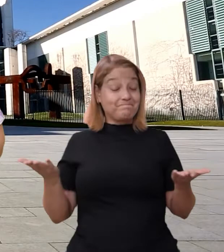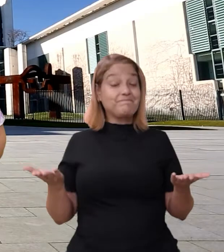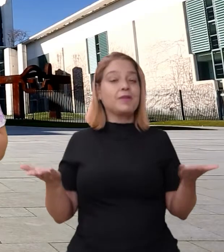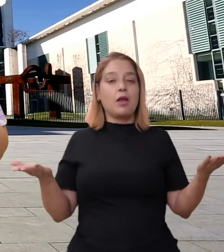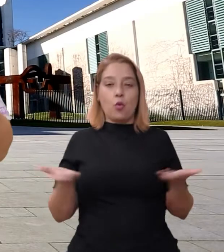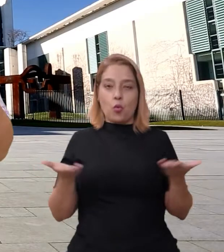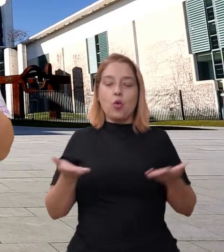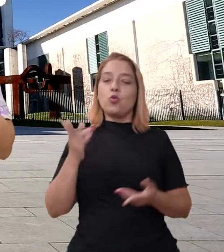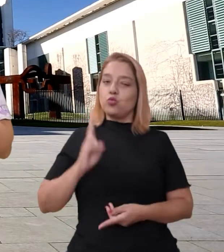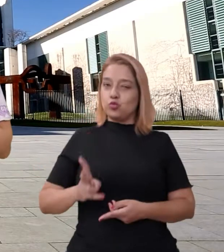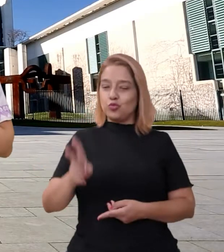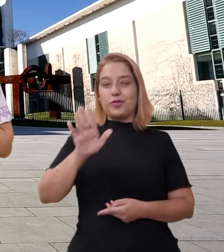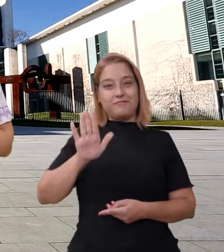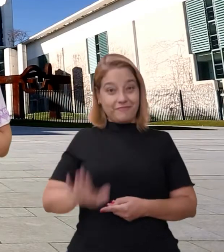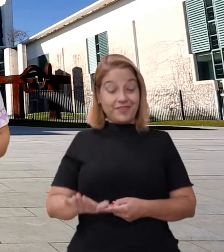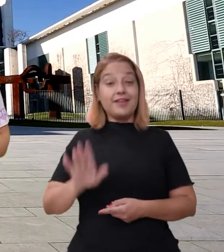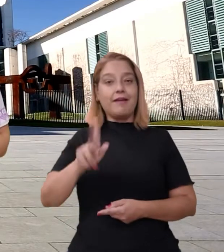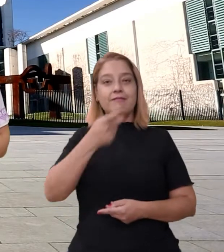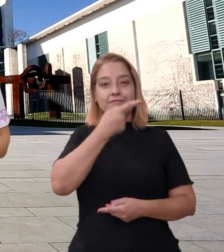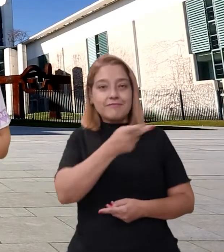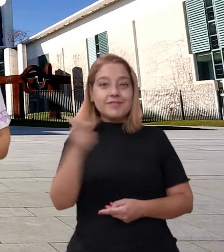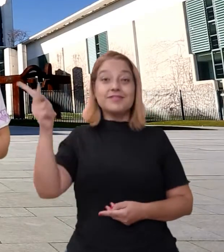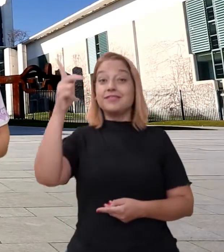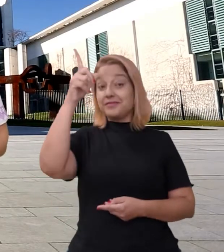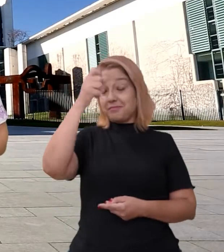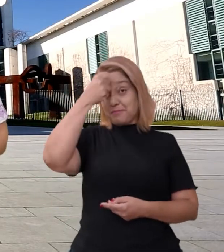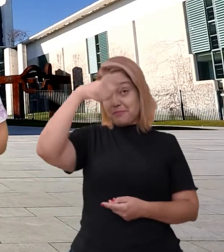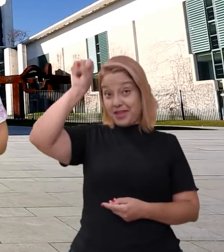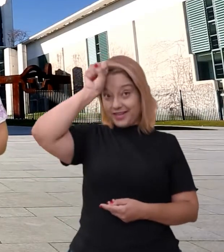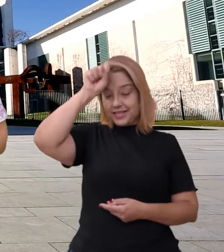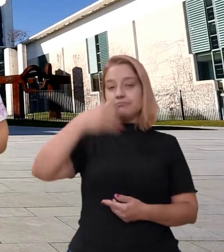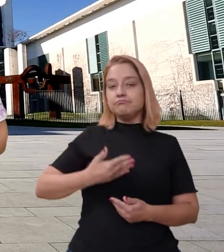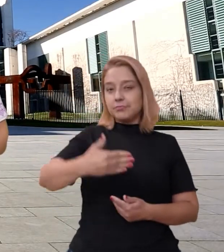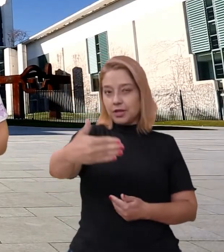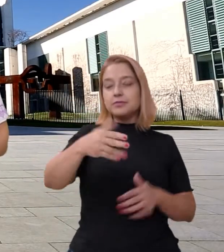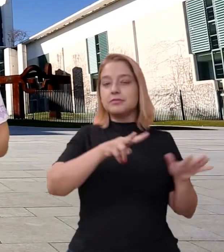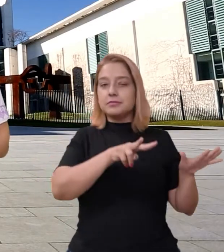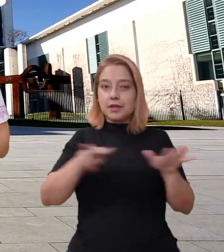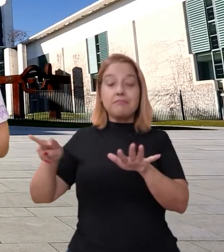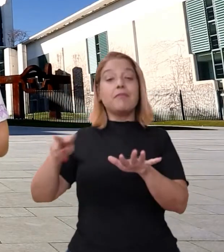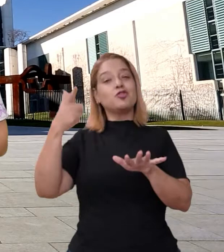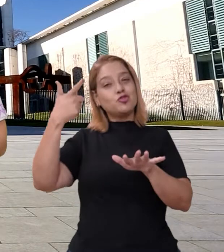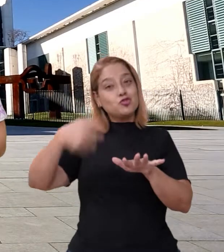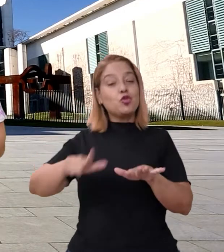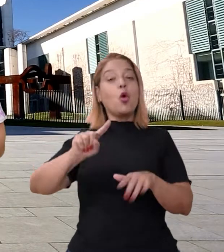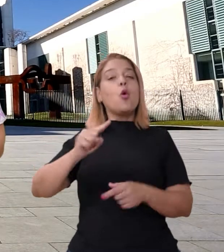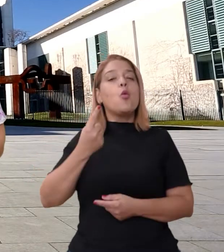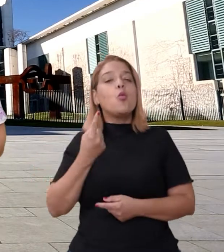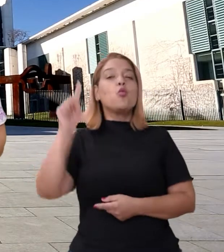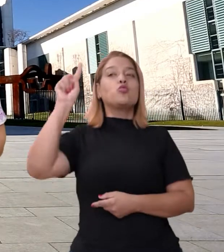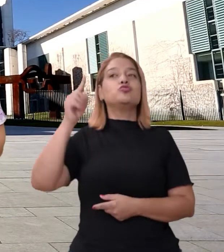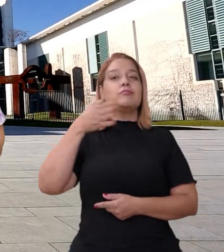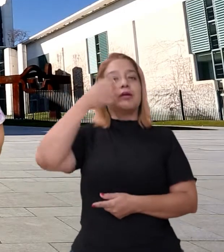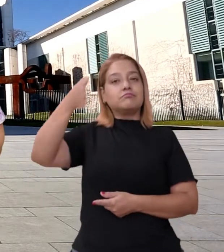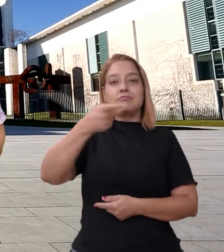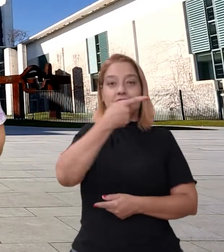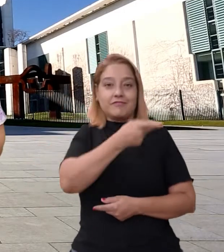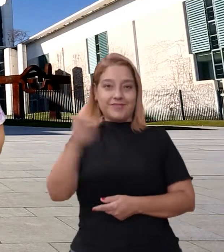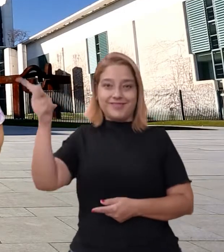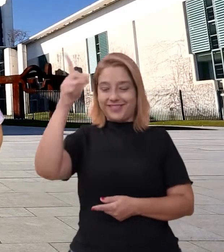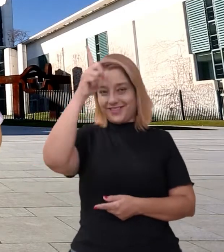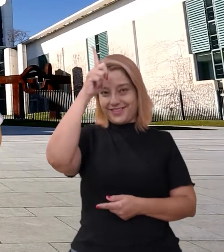Pessoal, vamos continuar aqui a nossa visita por Berlim. Semana que vem, faremos a nossa última visita à